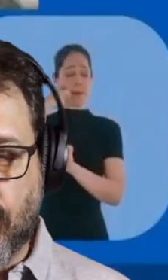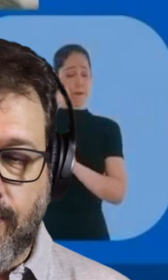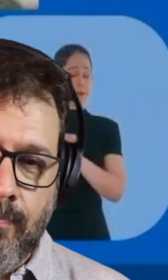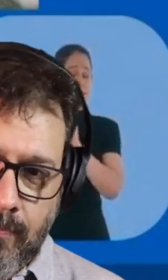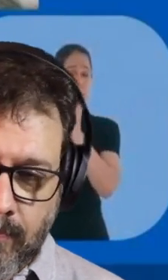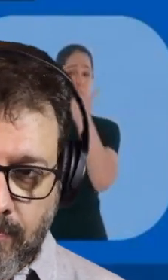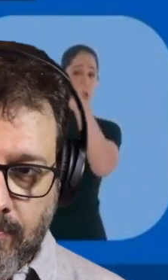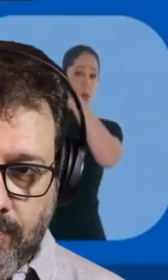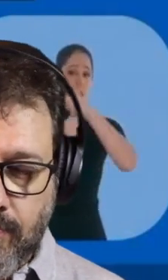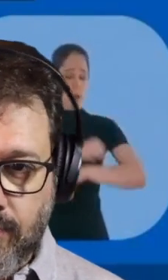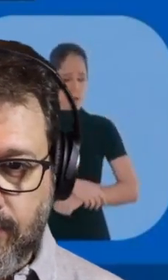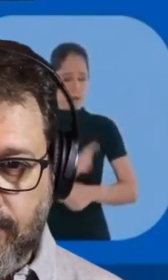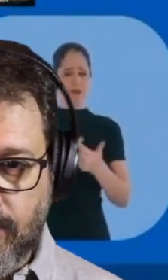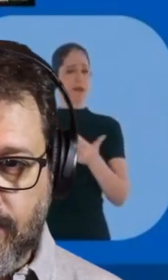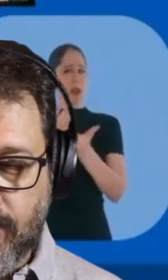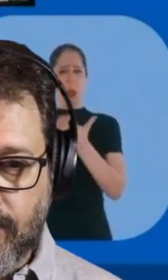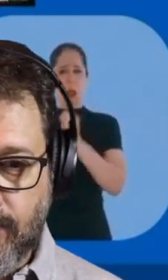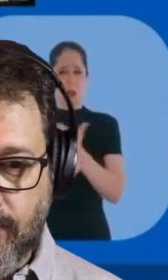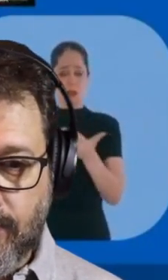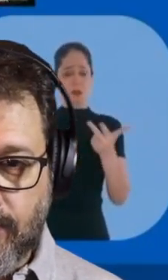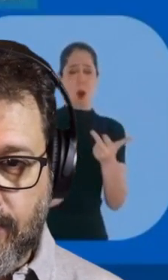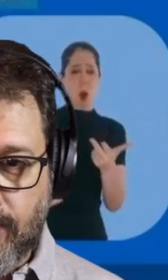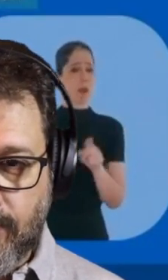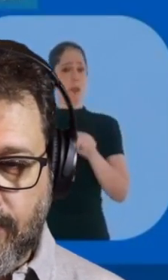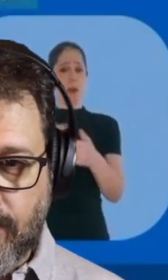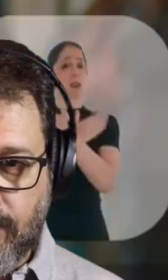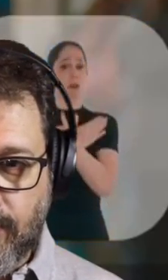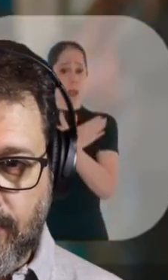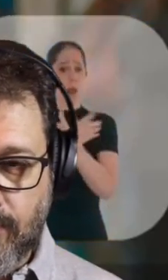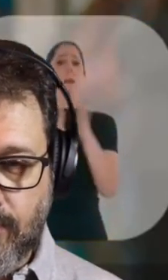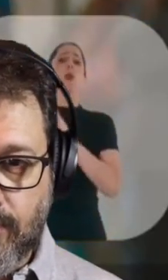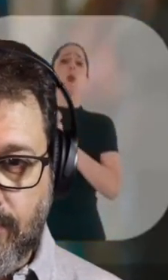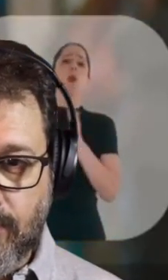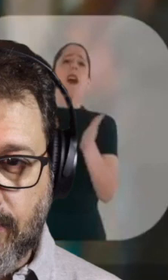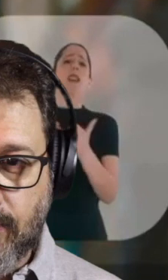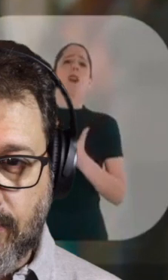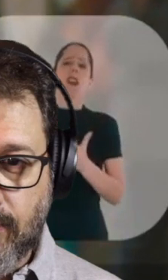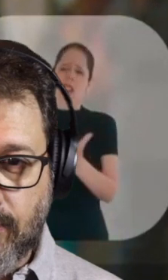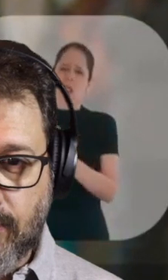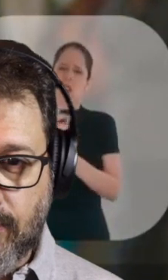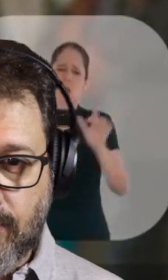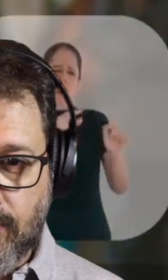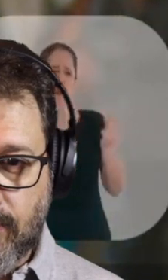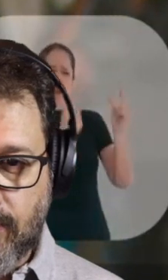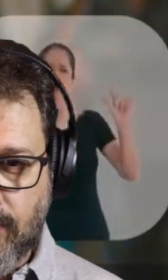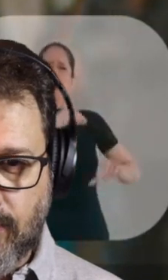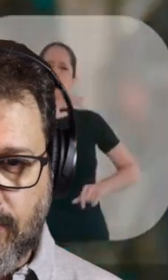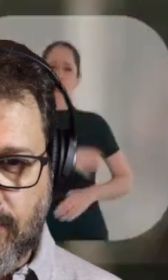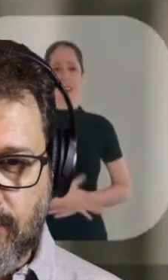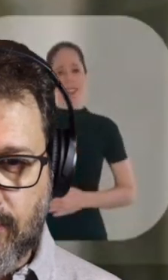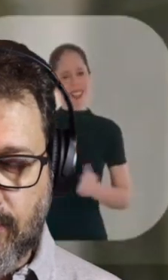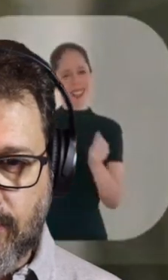pro mundo. Livre de rachadinhas, livre da fome, livre do desemprego. E você, até quando vai continuar escolhendo o menos